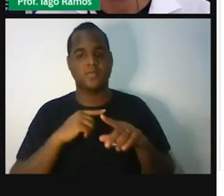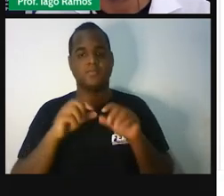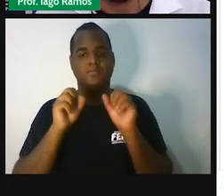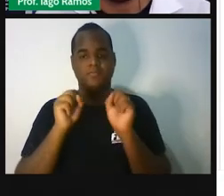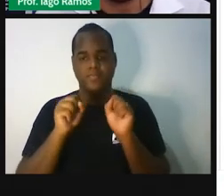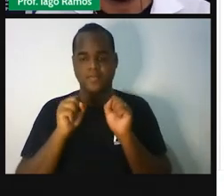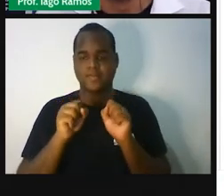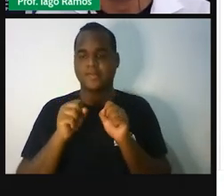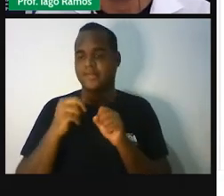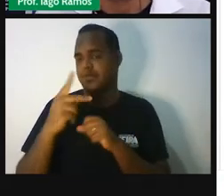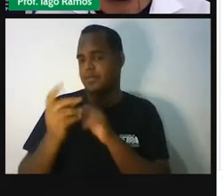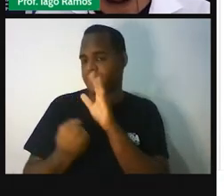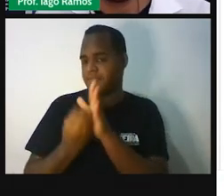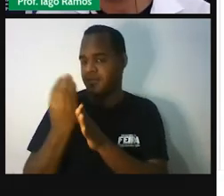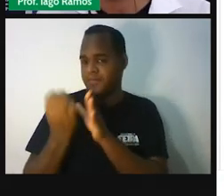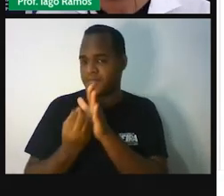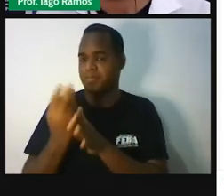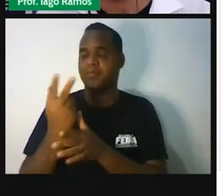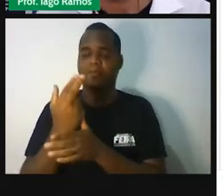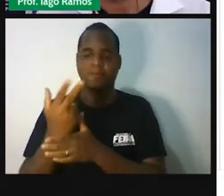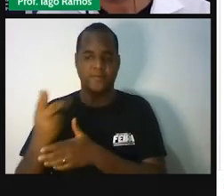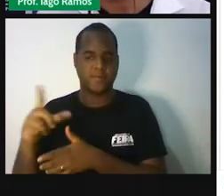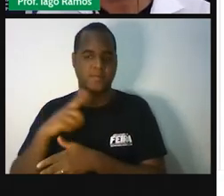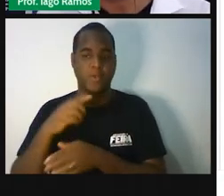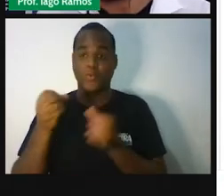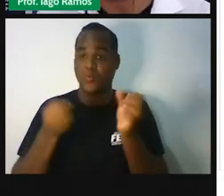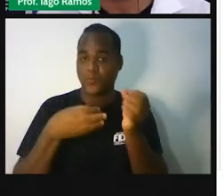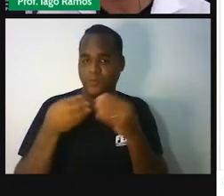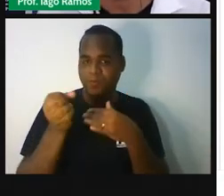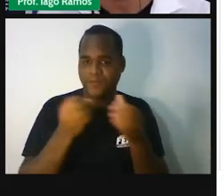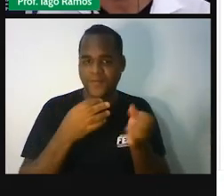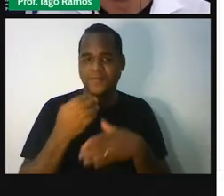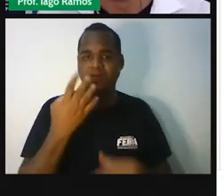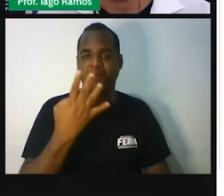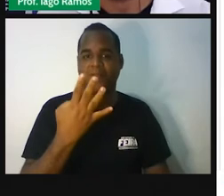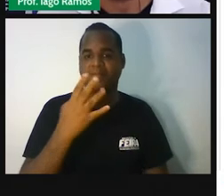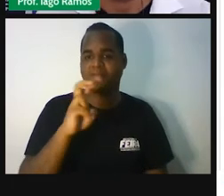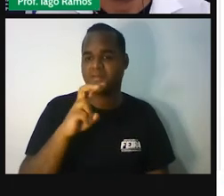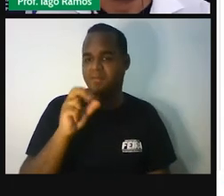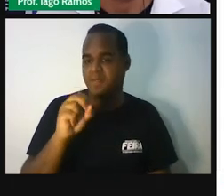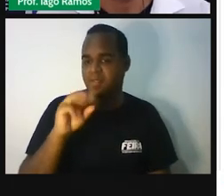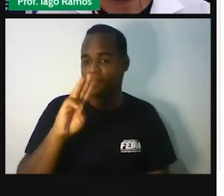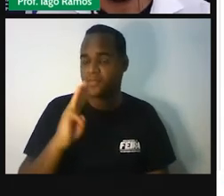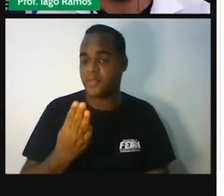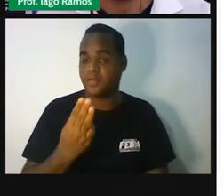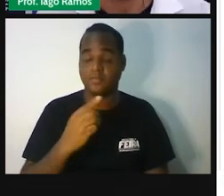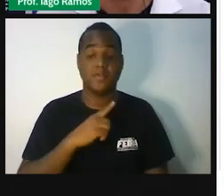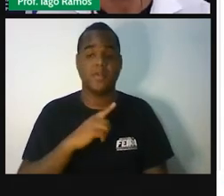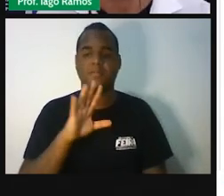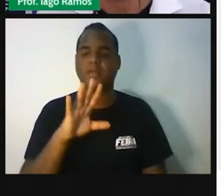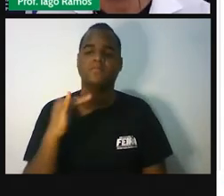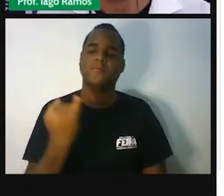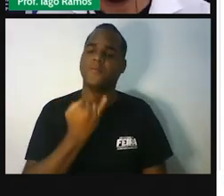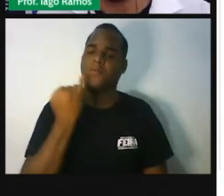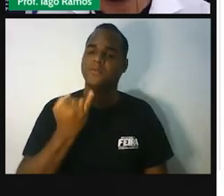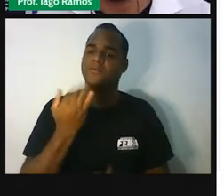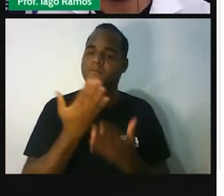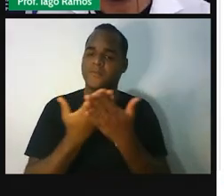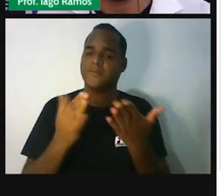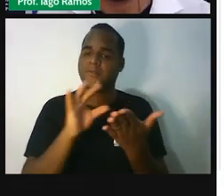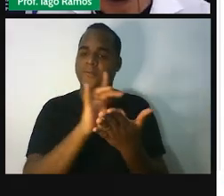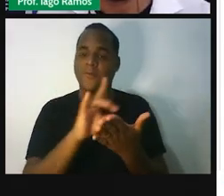possível fabricar nesse novo modelo. Dá mais de 450 milhões. Mas o interessante é você